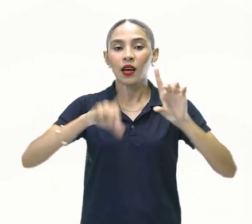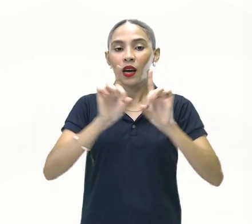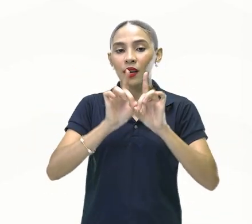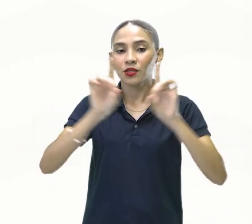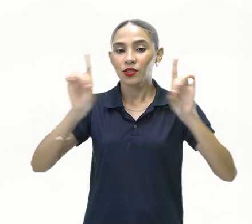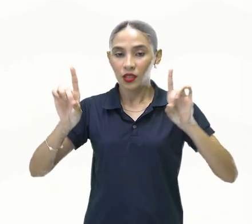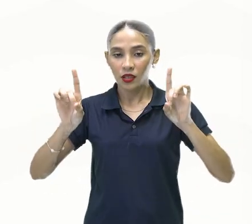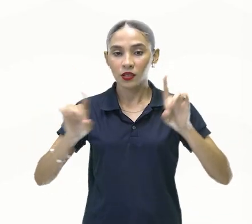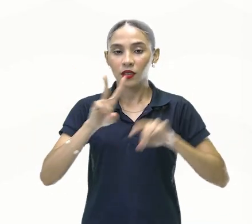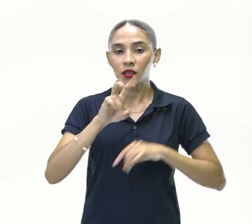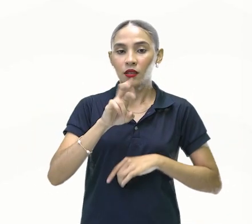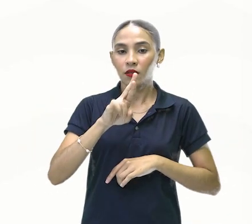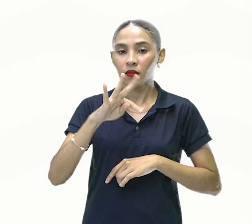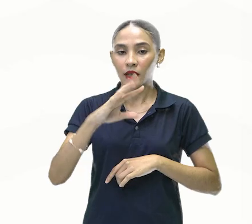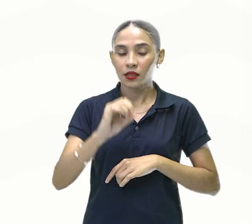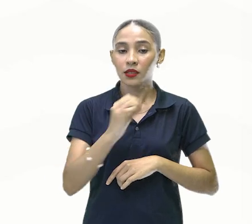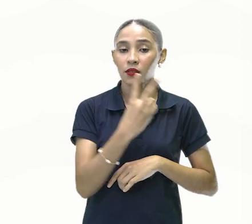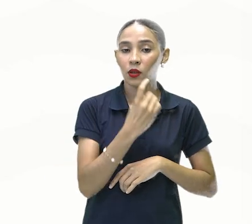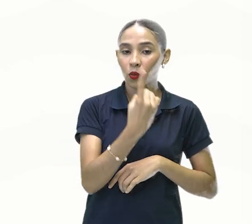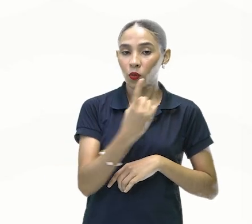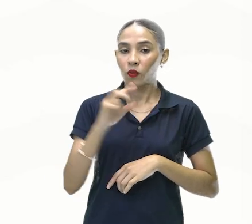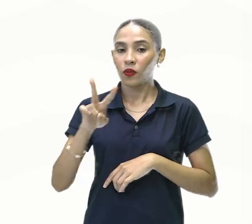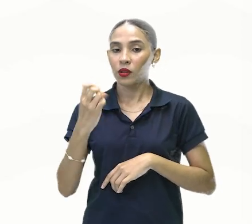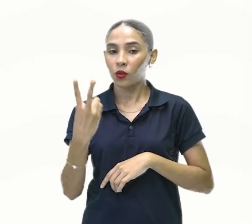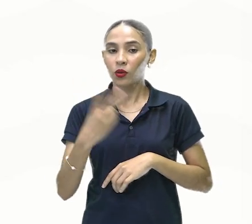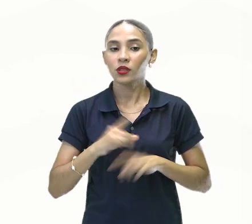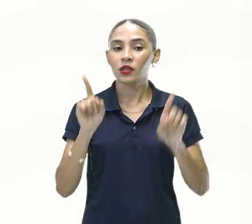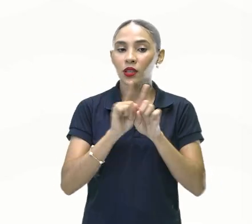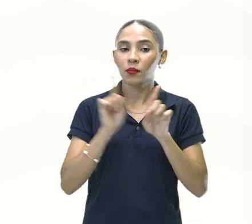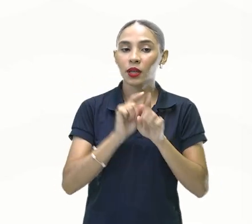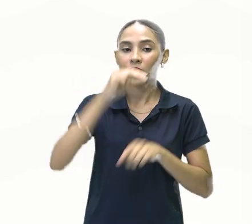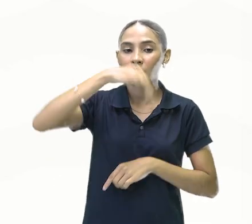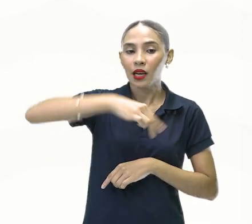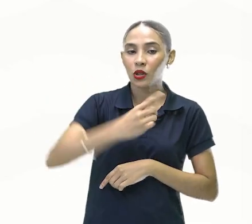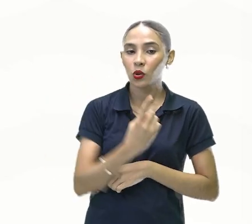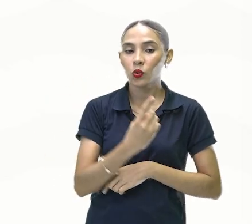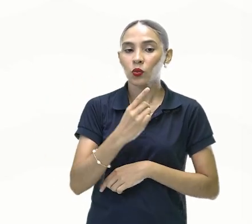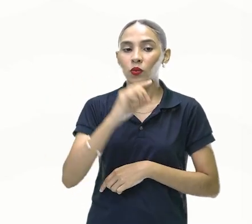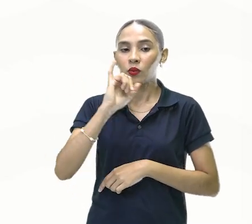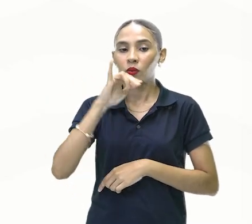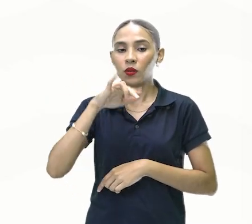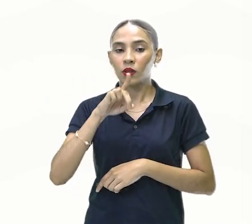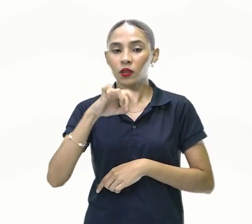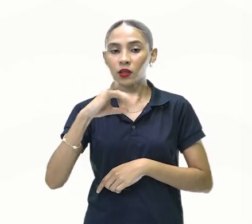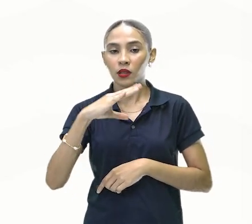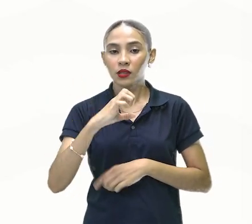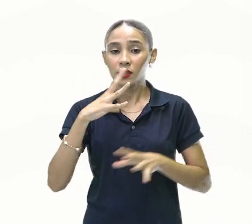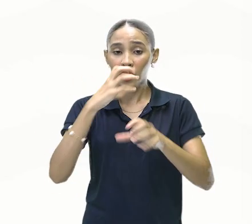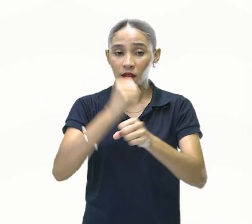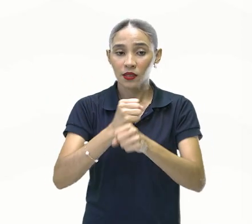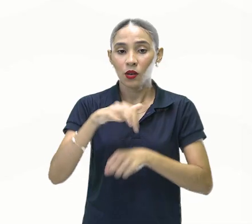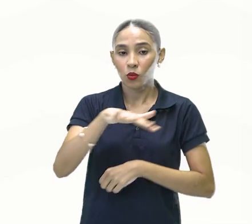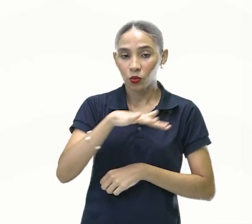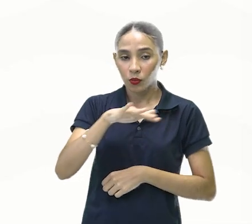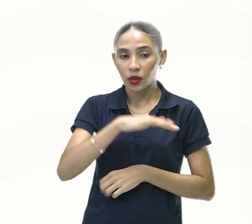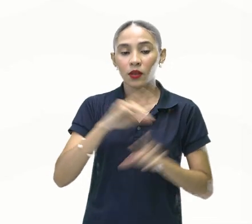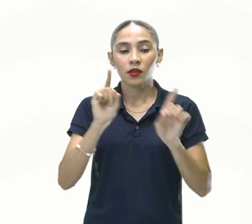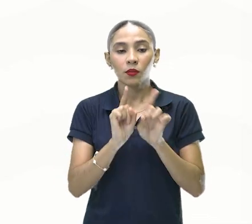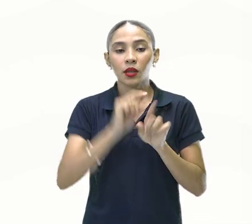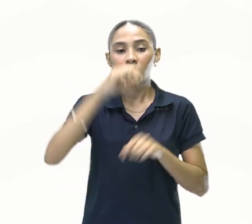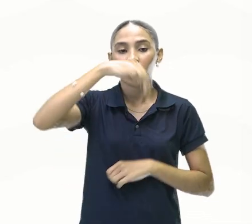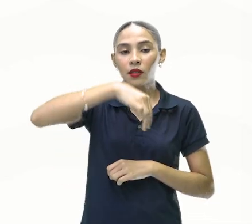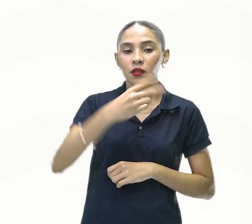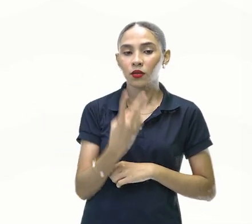que é a distância entre os vértices, né, V1 e V2. O índice de refração do meio, que circunda a lente.